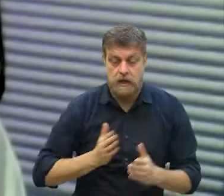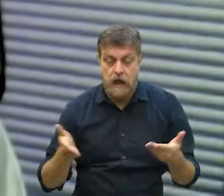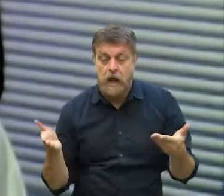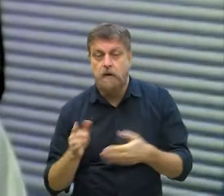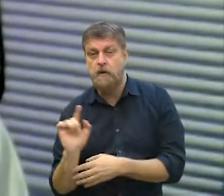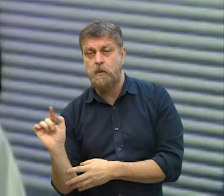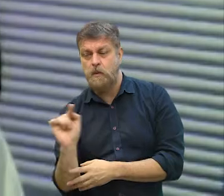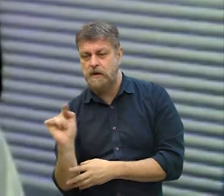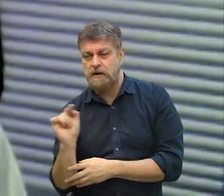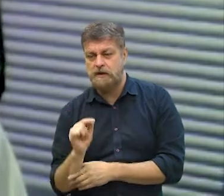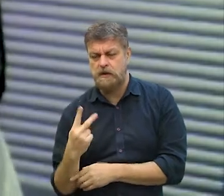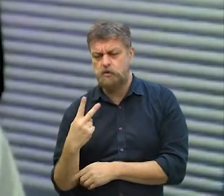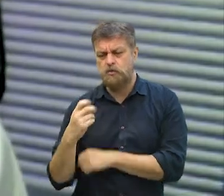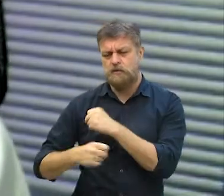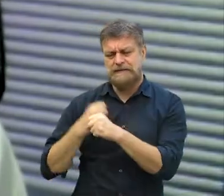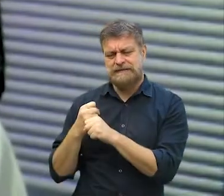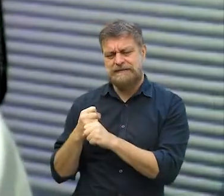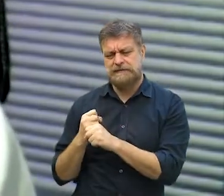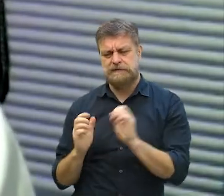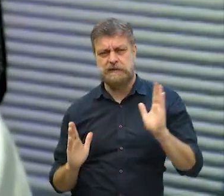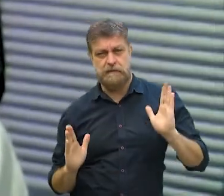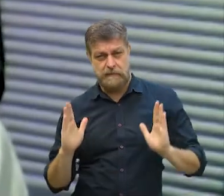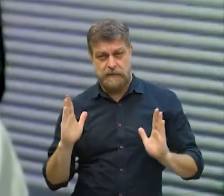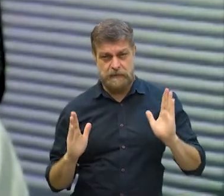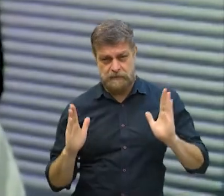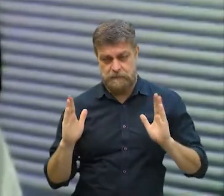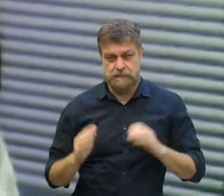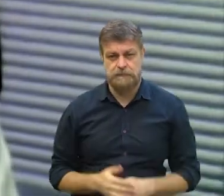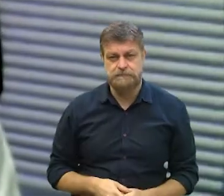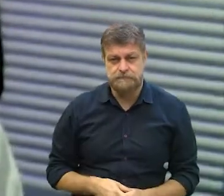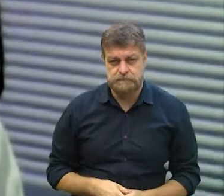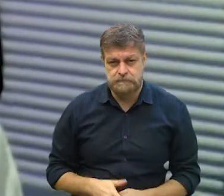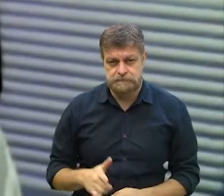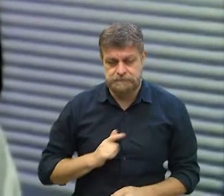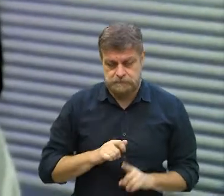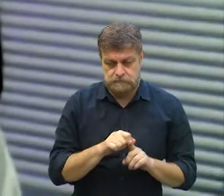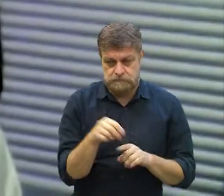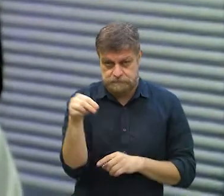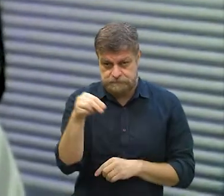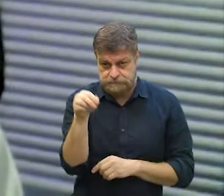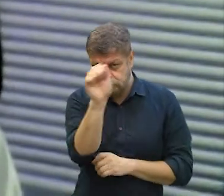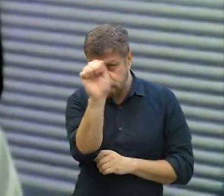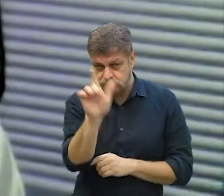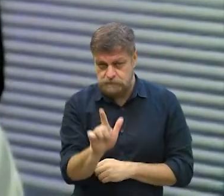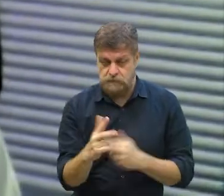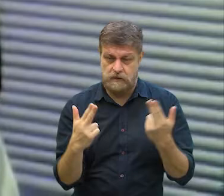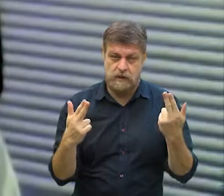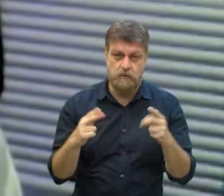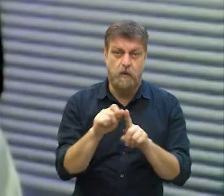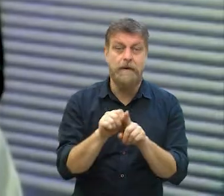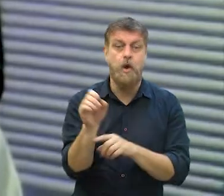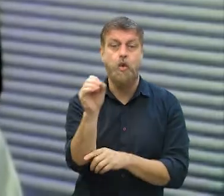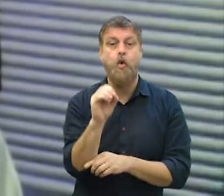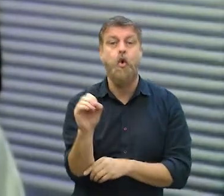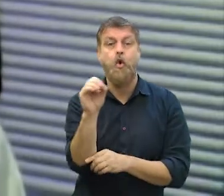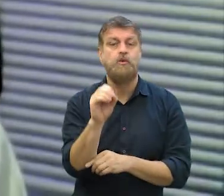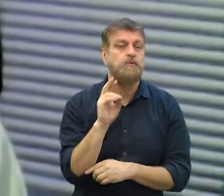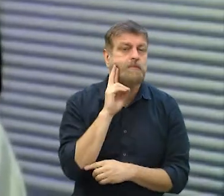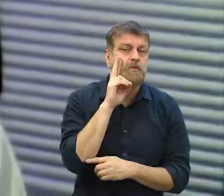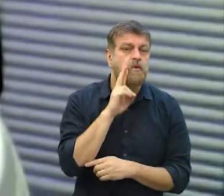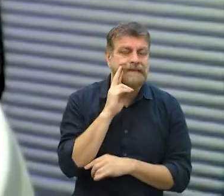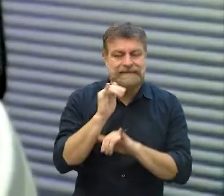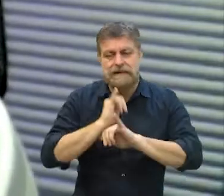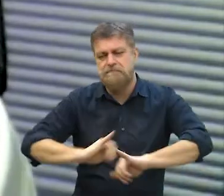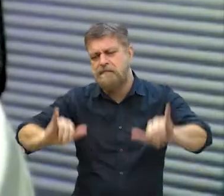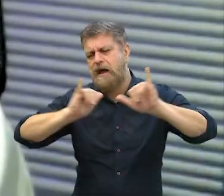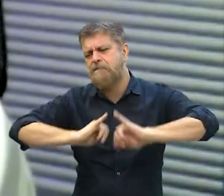Agora, recentemente, nos últimos 2 anos, mais especificamente, o Novembro Azul, assim como o Outubro Rosa, essas